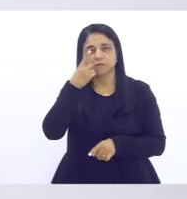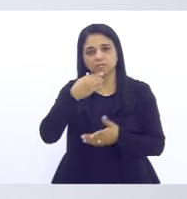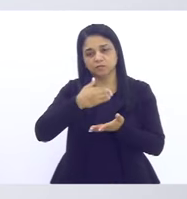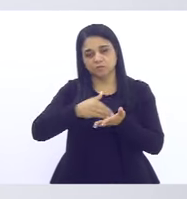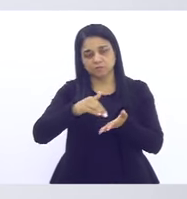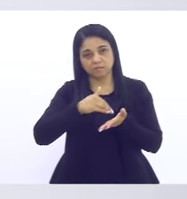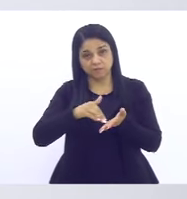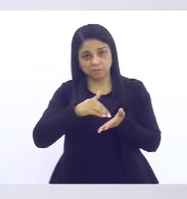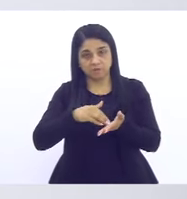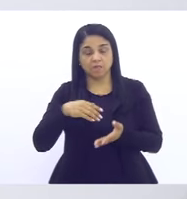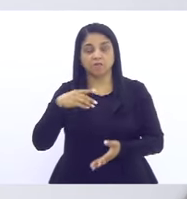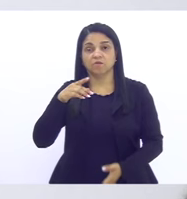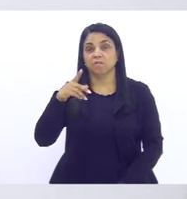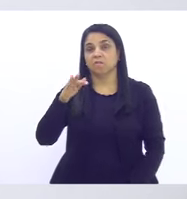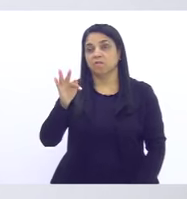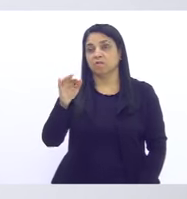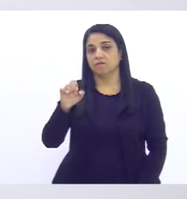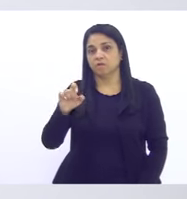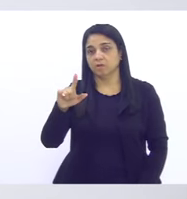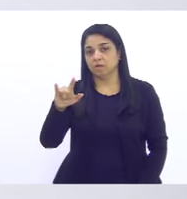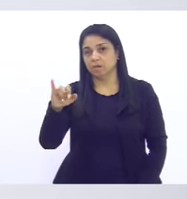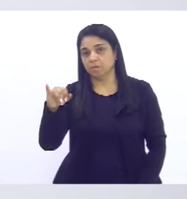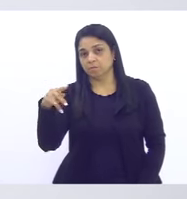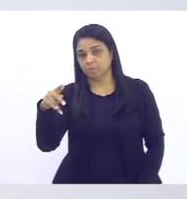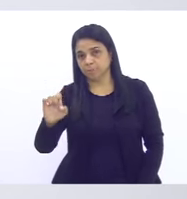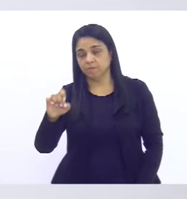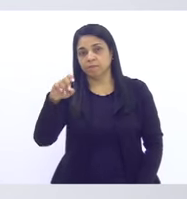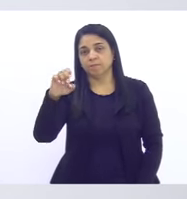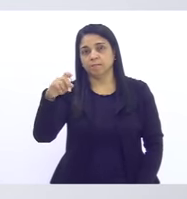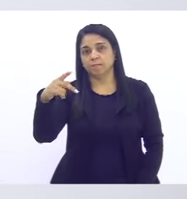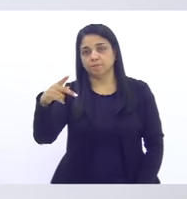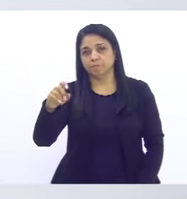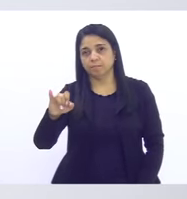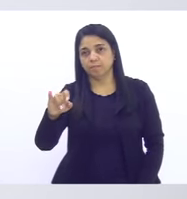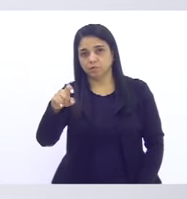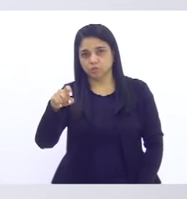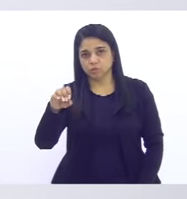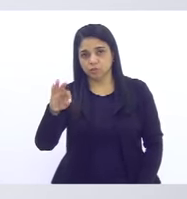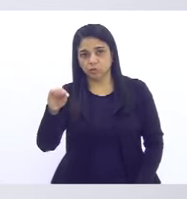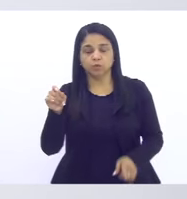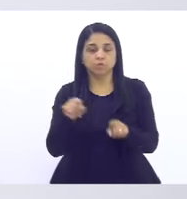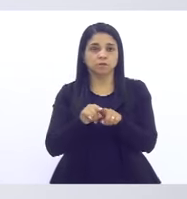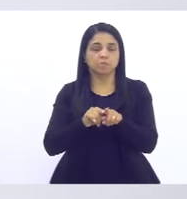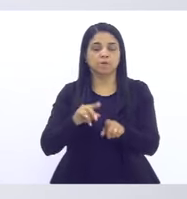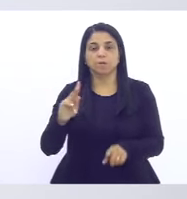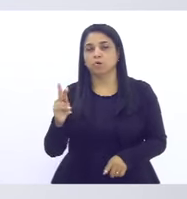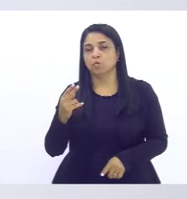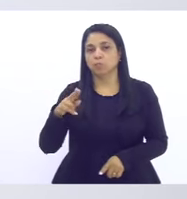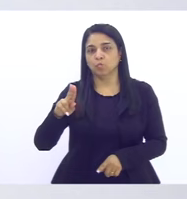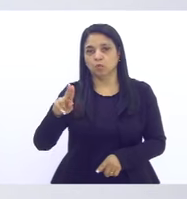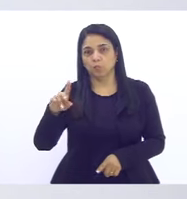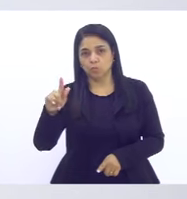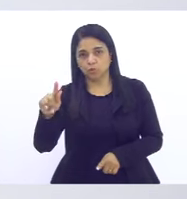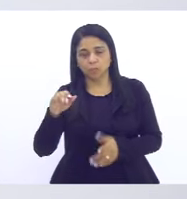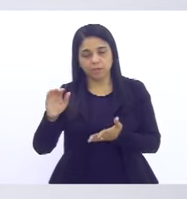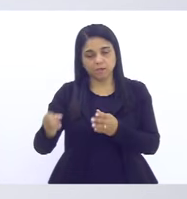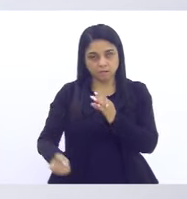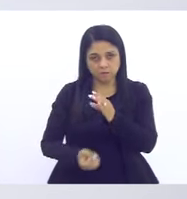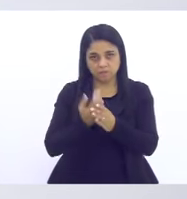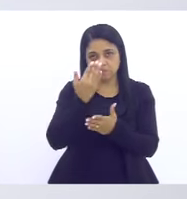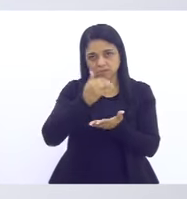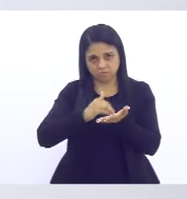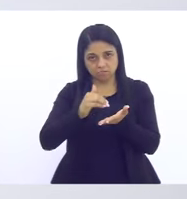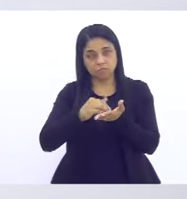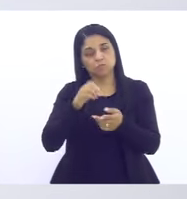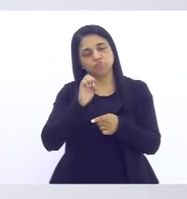quero parabenizar ao secretário Felipe e ao deputado Hugo pela concepção e criação da secretaria. O Estado